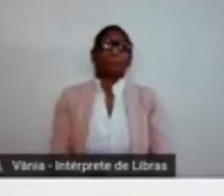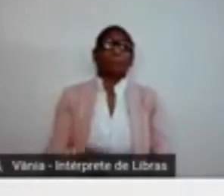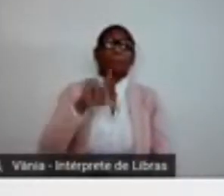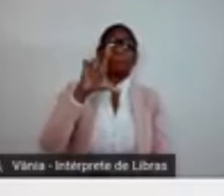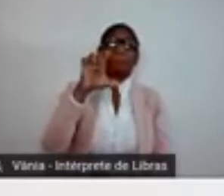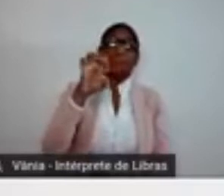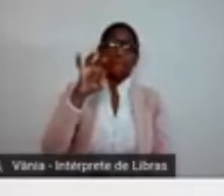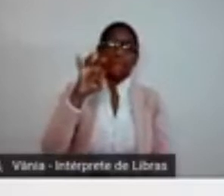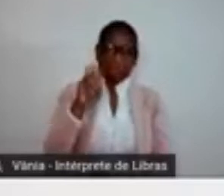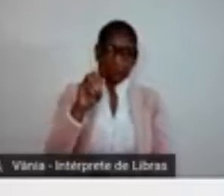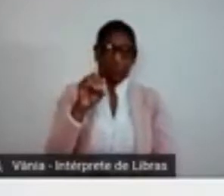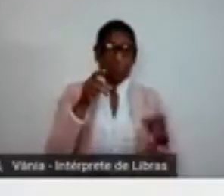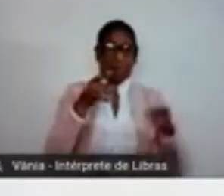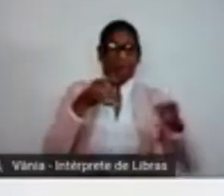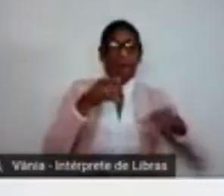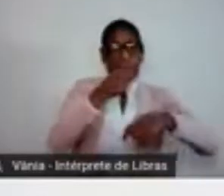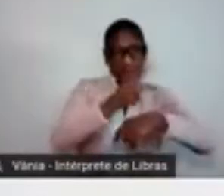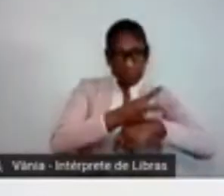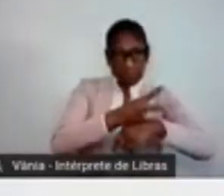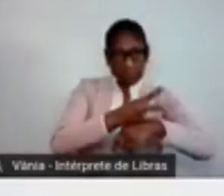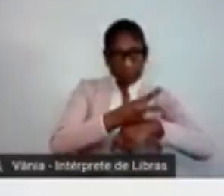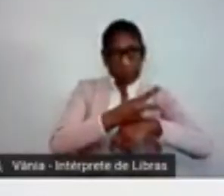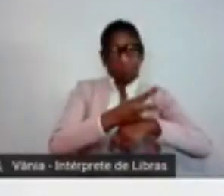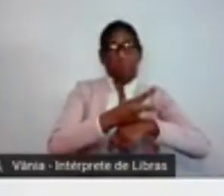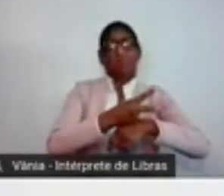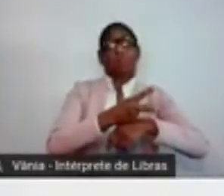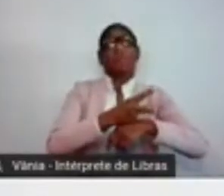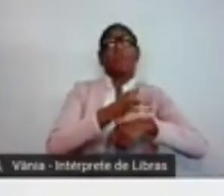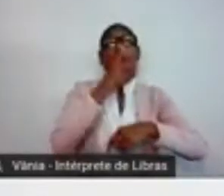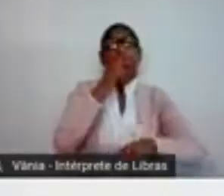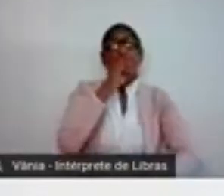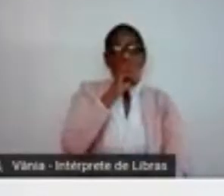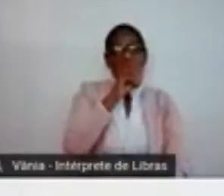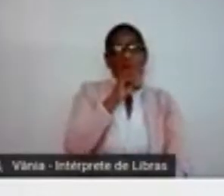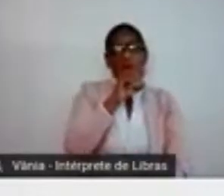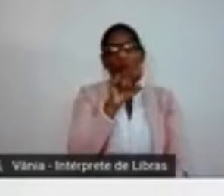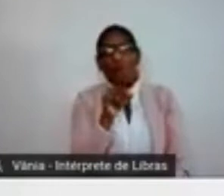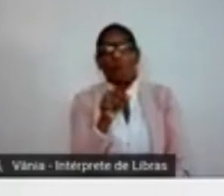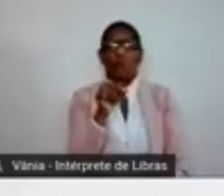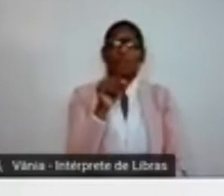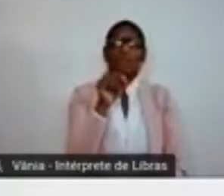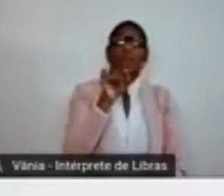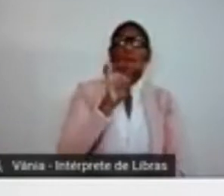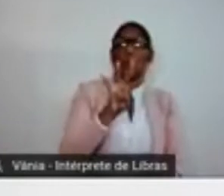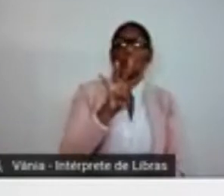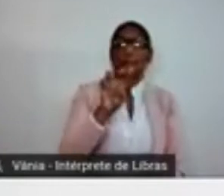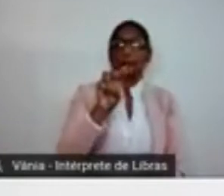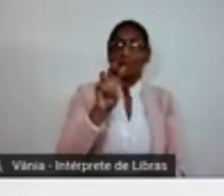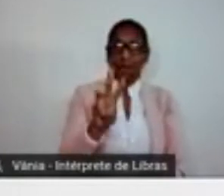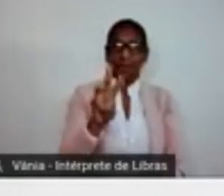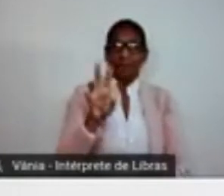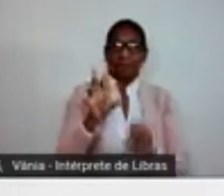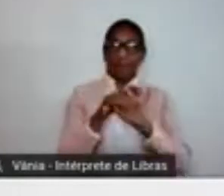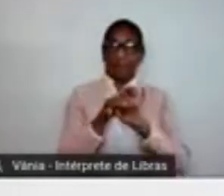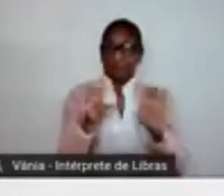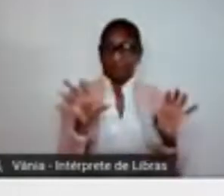leito ocupado por Covid, você tem menos de meio leito, vamos dizer, né? 0,43 leito livre, ou seja, a